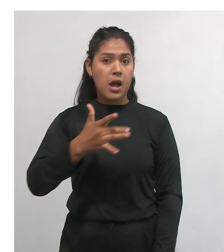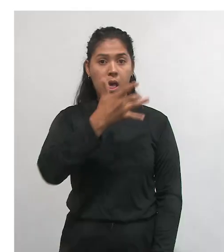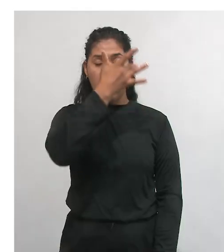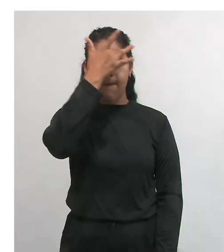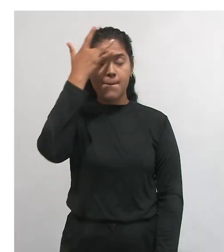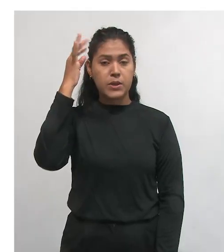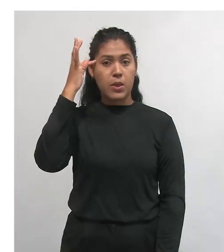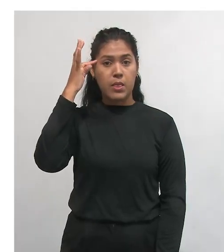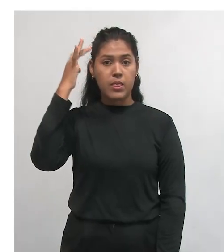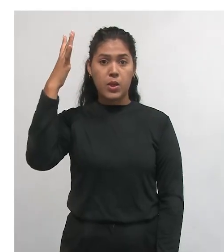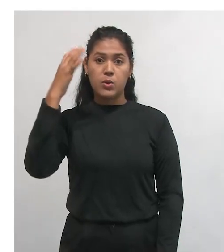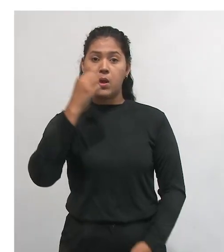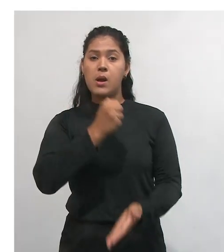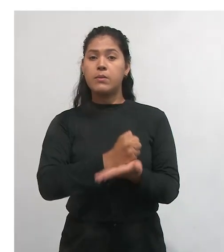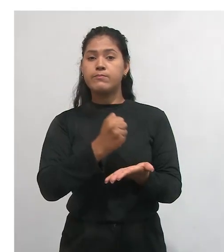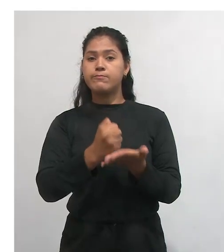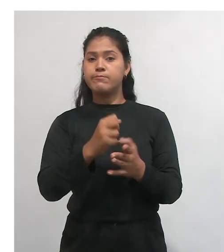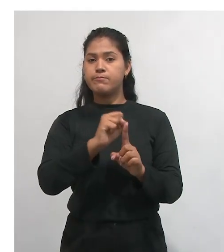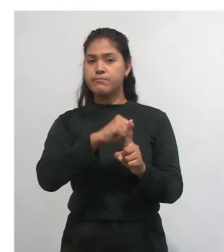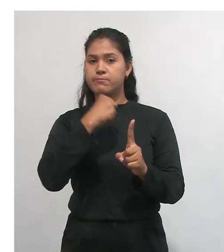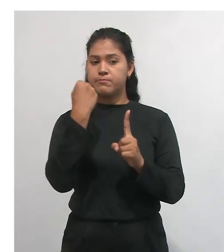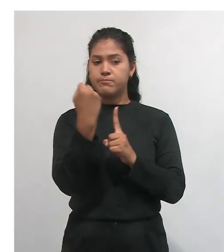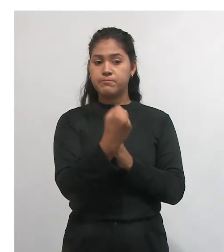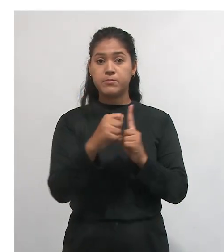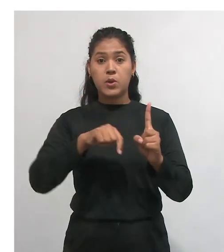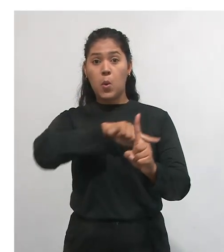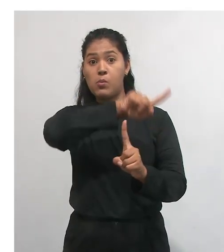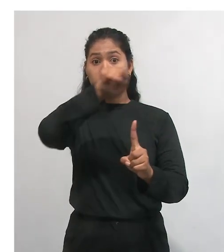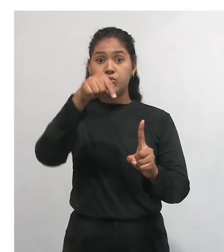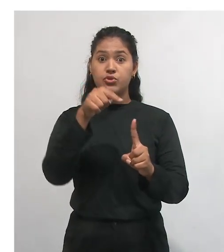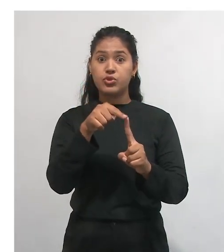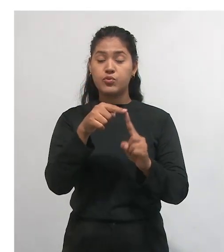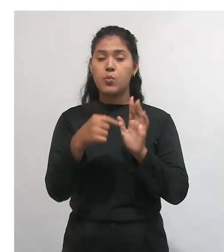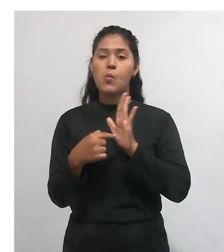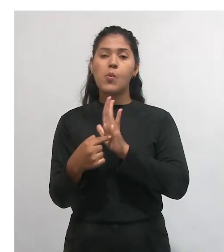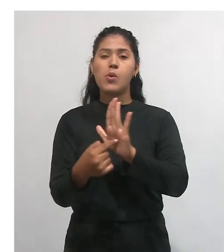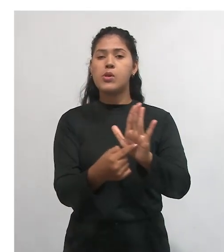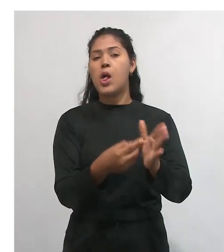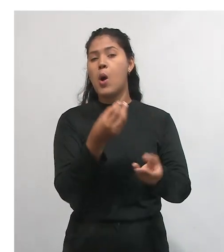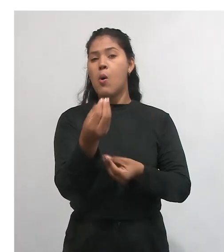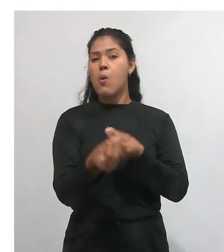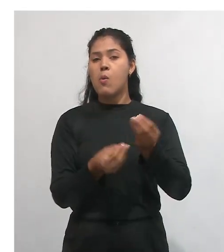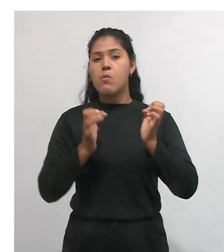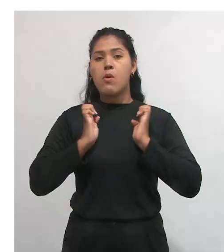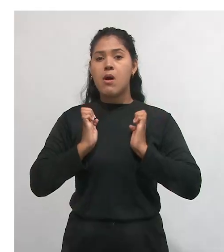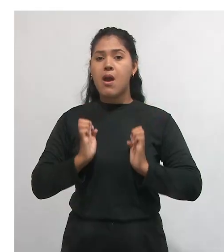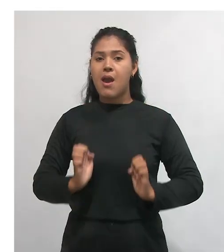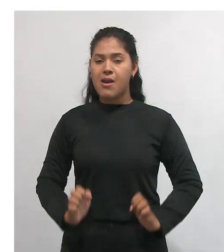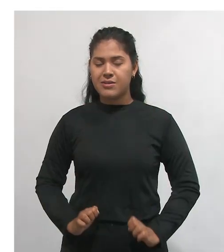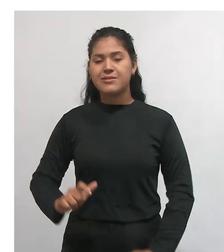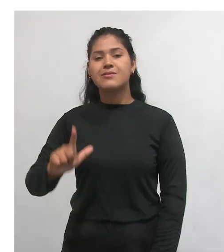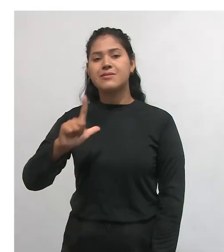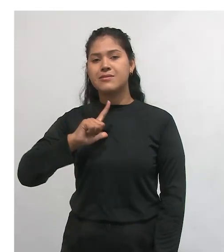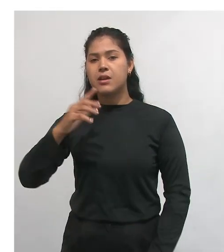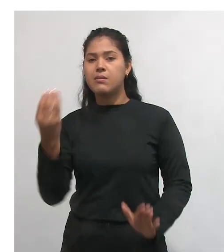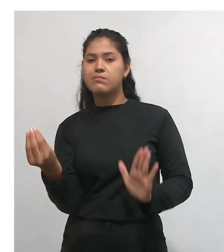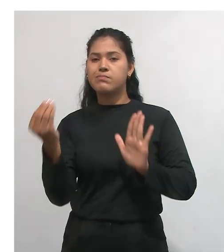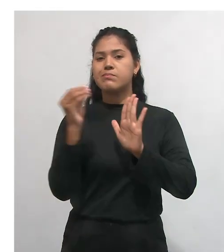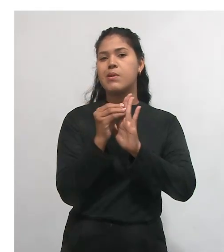Objetivo fundamental: mostrar como a concepção de ética está elaborada no contrato moderno.